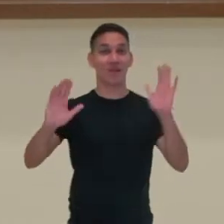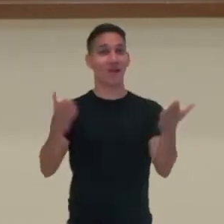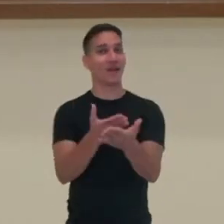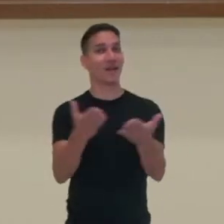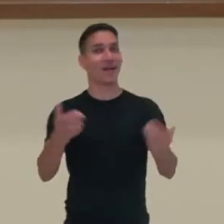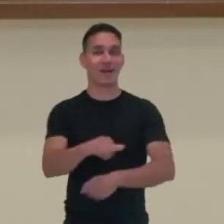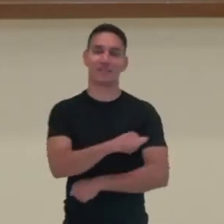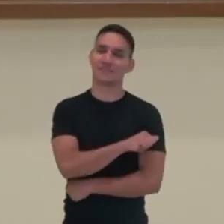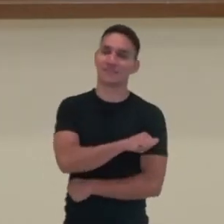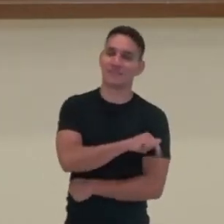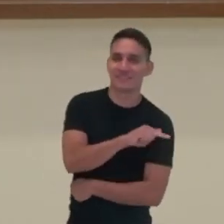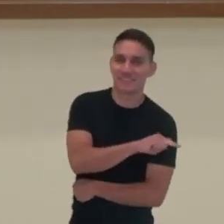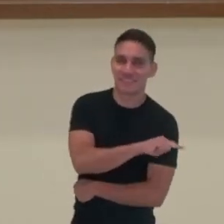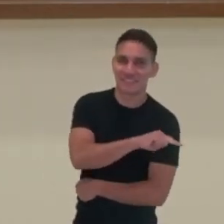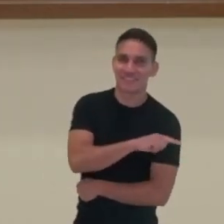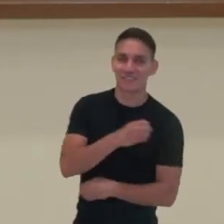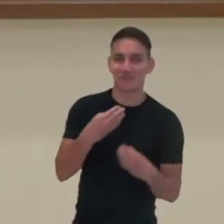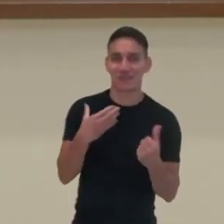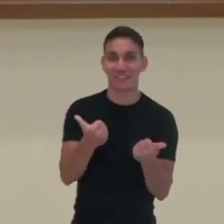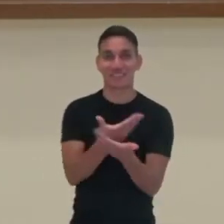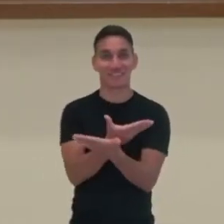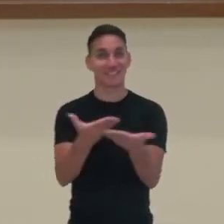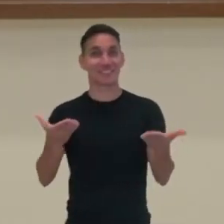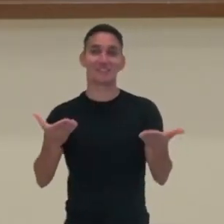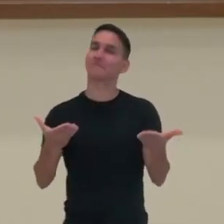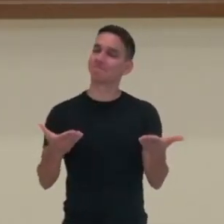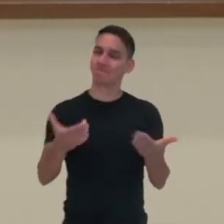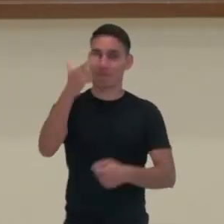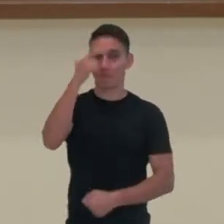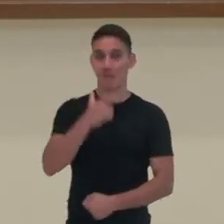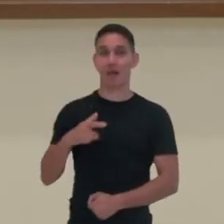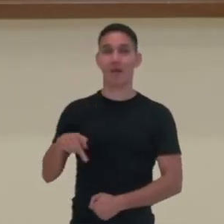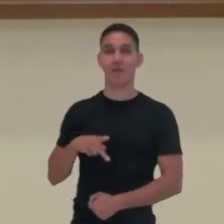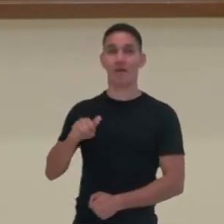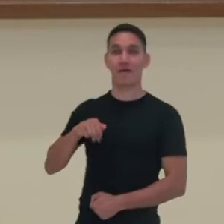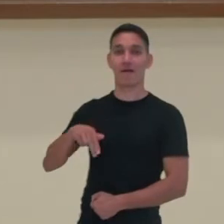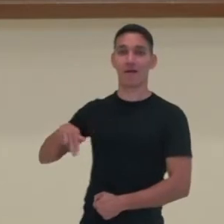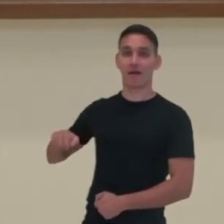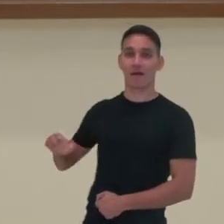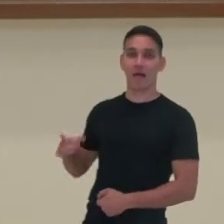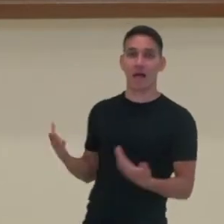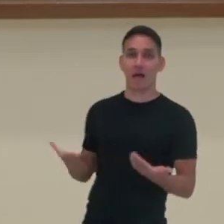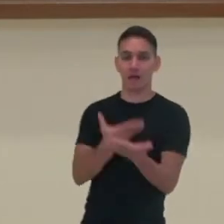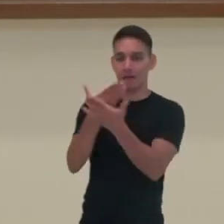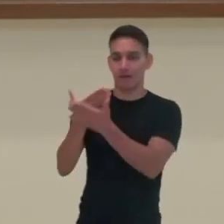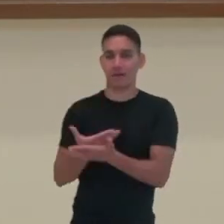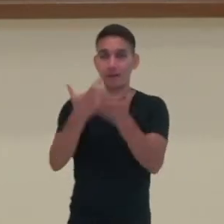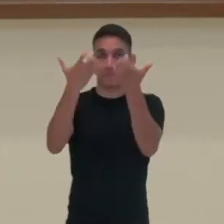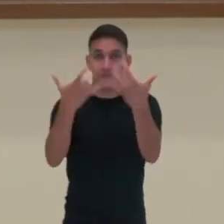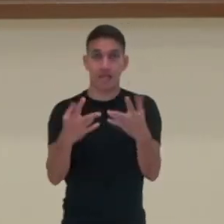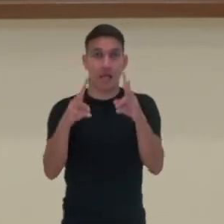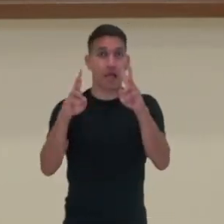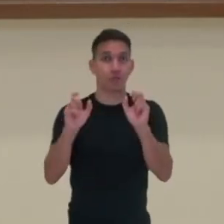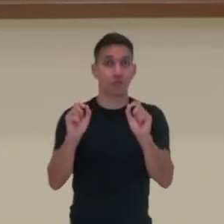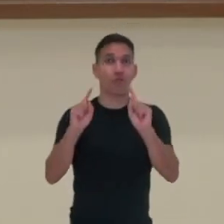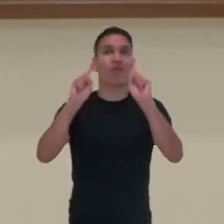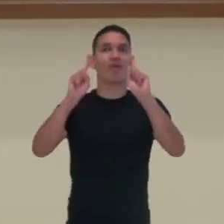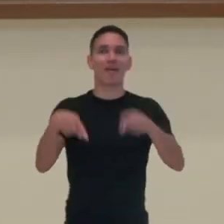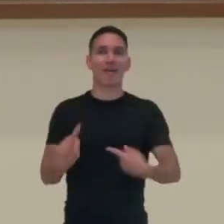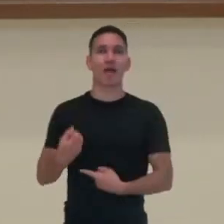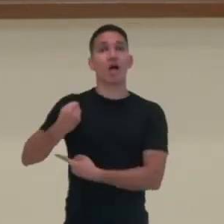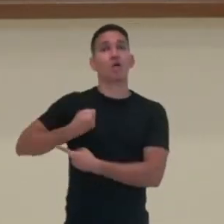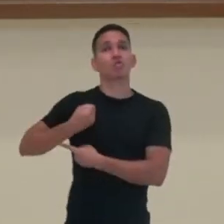Olá, alunos do 7º ano, tudo bem com vocês? Eu sou a professora Anne e nesta aula vamos falar sobre os